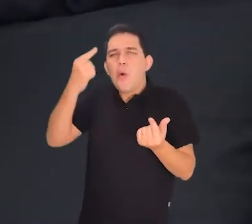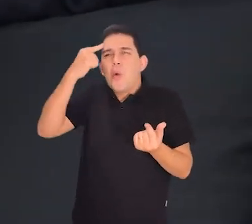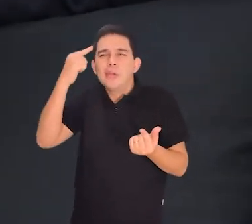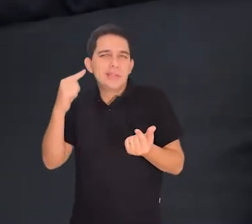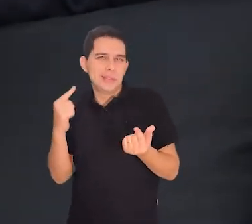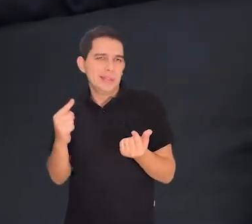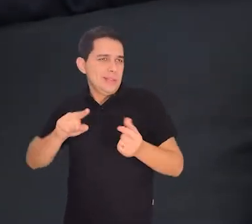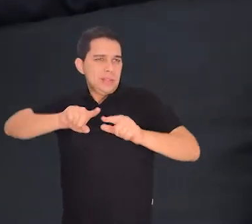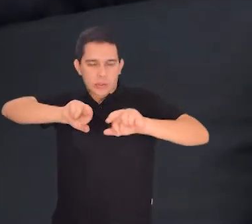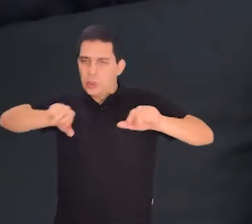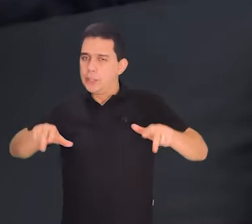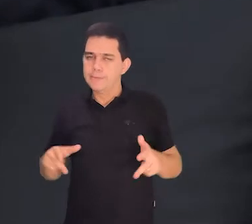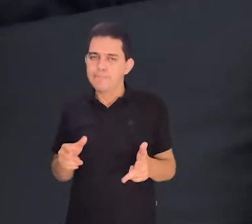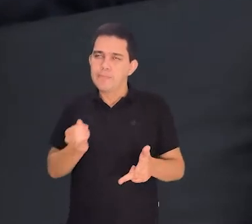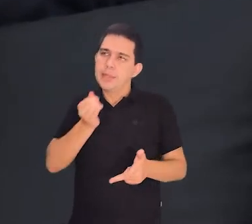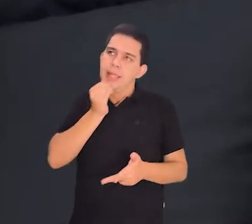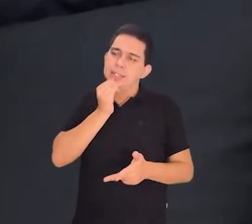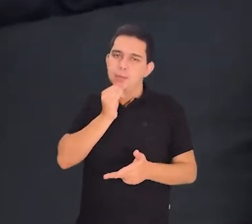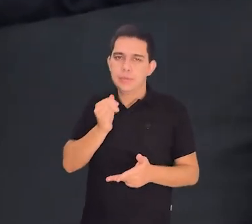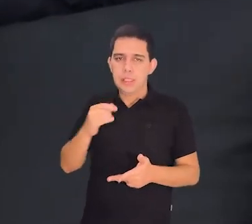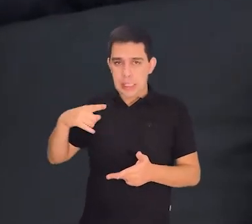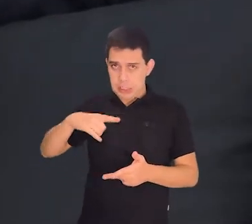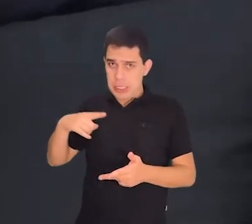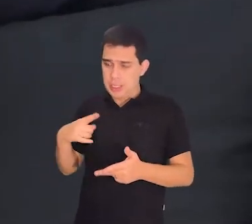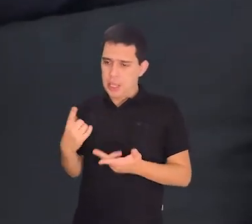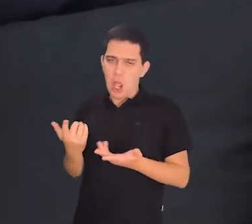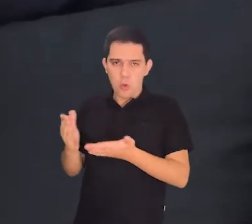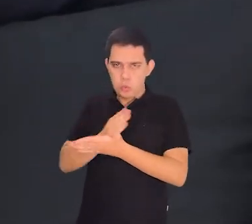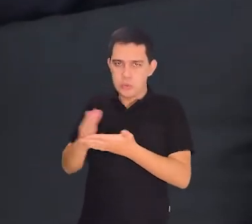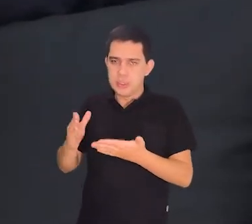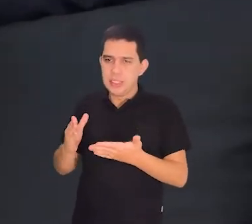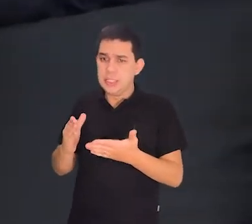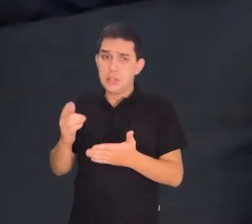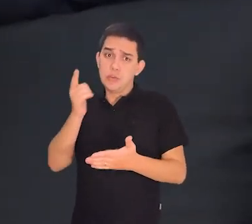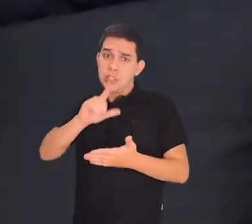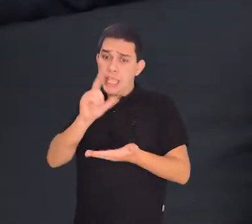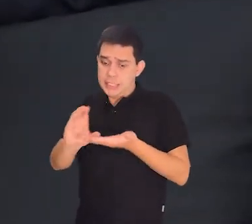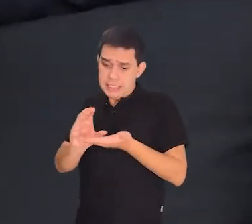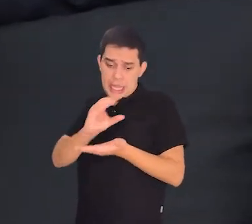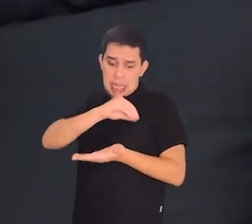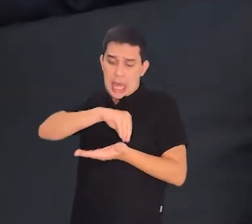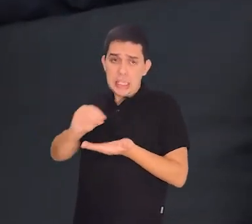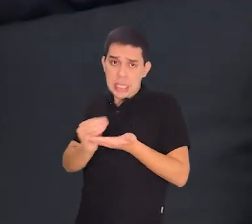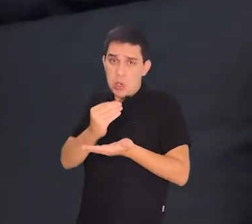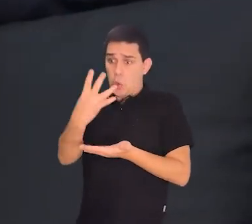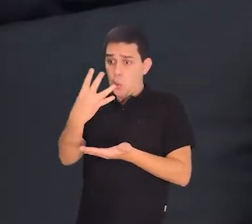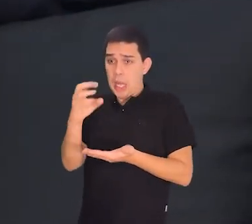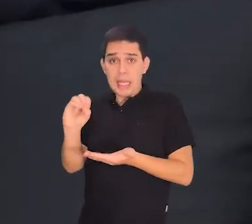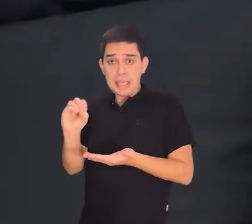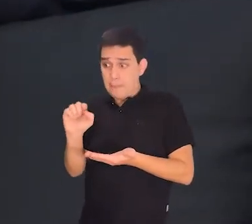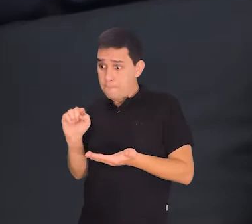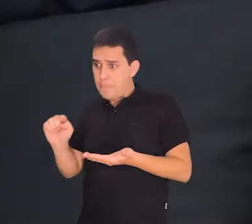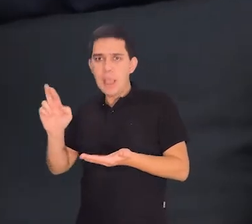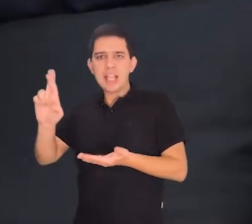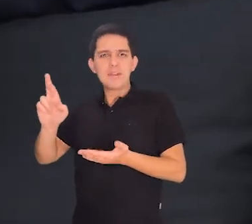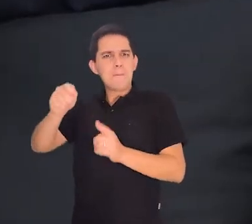exemplo, a gente tem clientes lá na Real que ganham 40 mil reais por mês, 50 mil reais por mês e estão endividados. Tem um caso agora